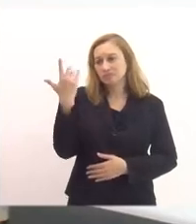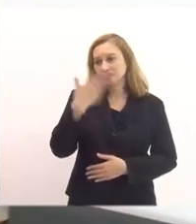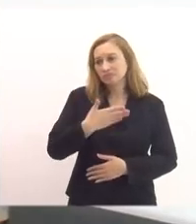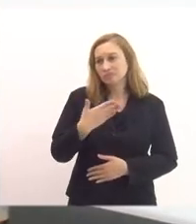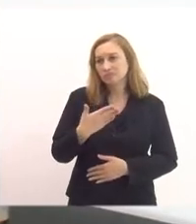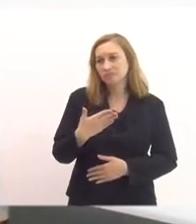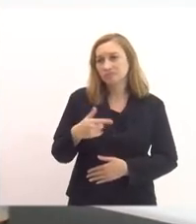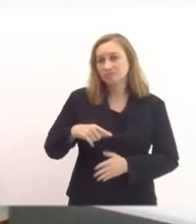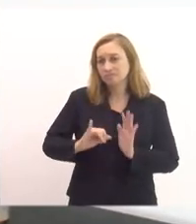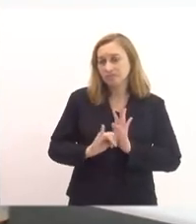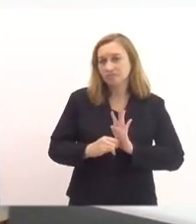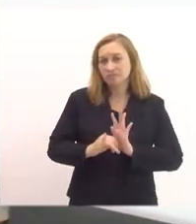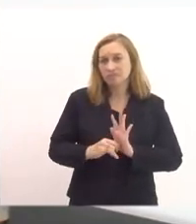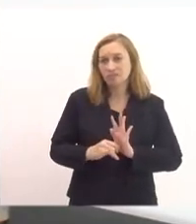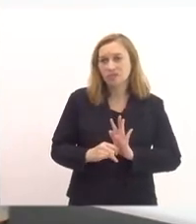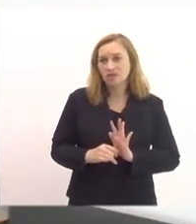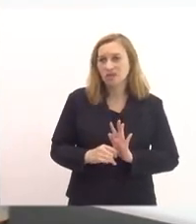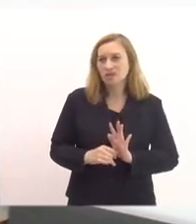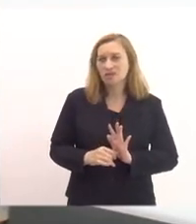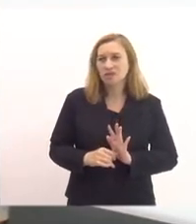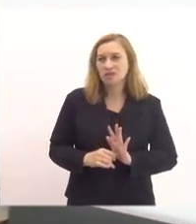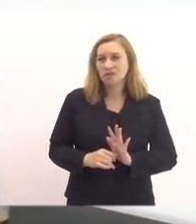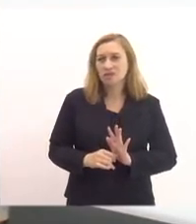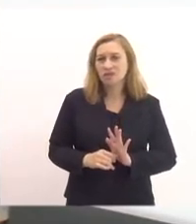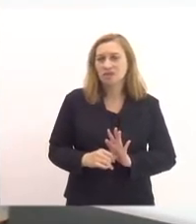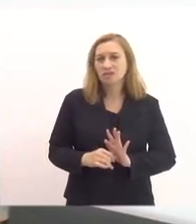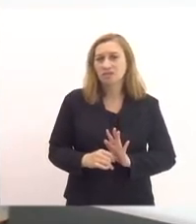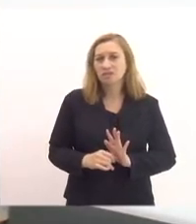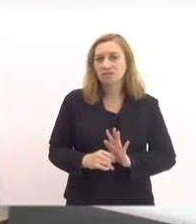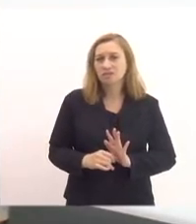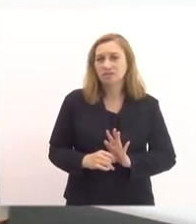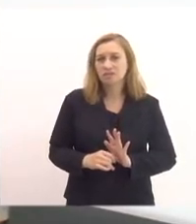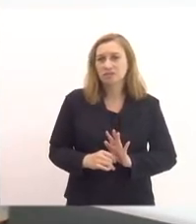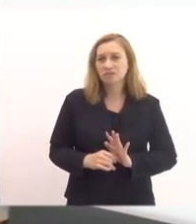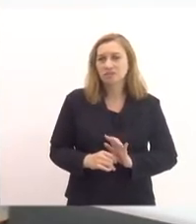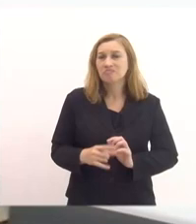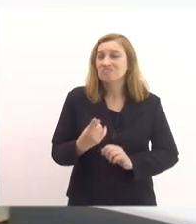de diário oficial. Eu só não gabaritei porque